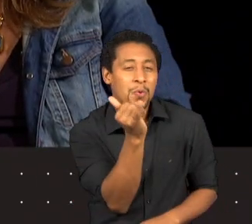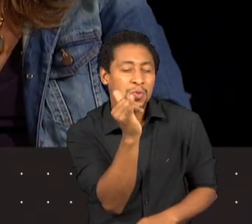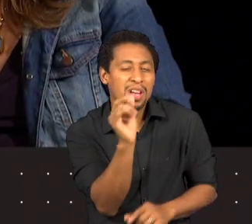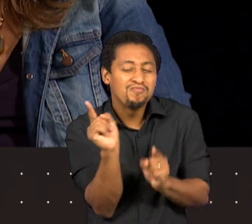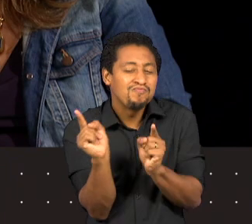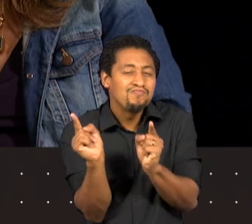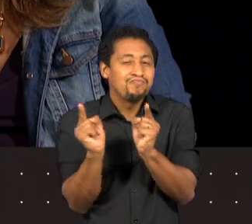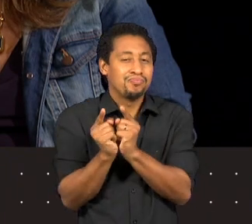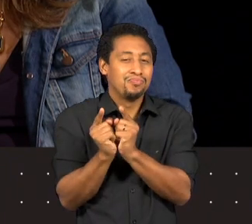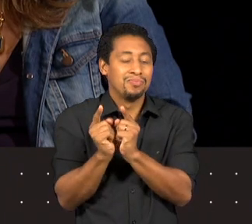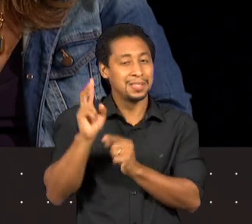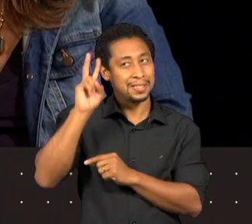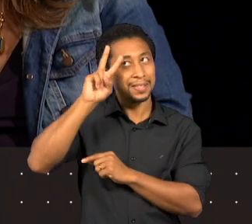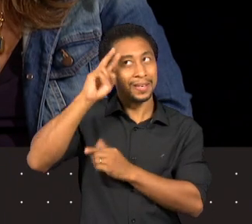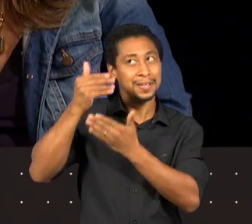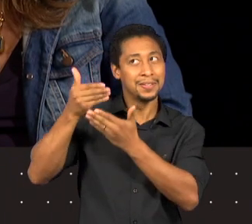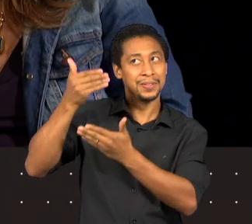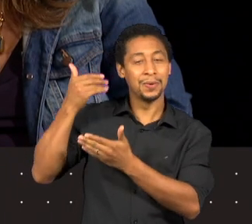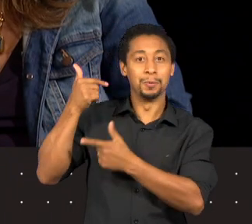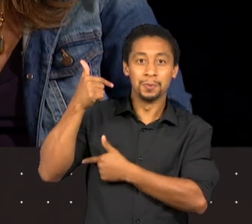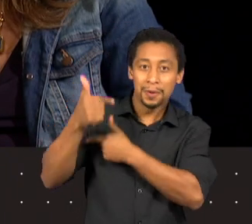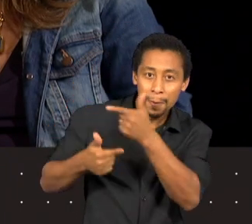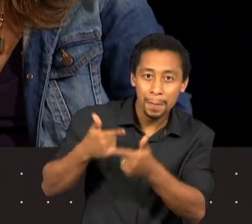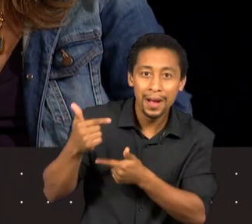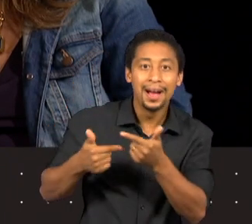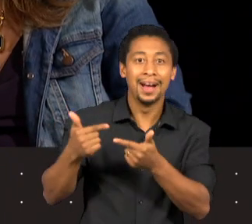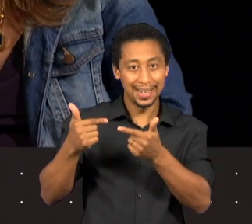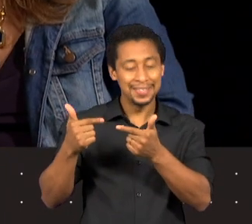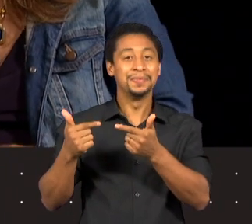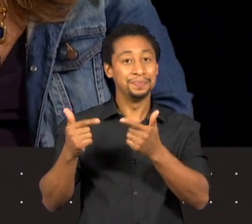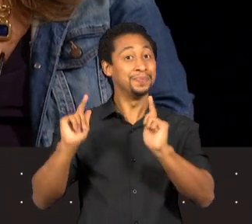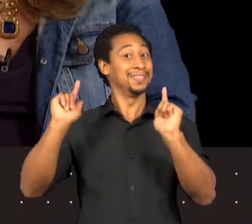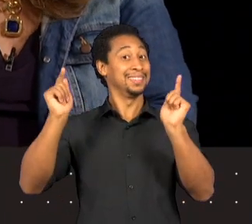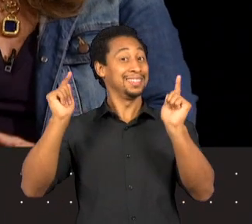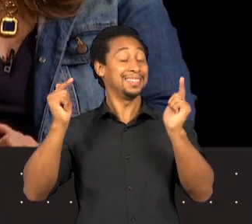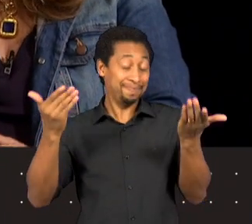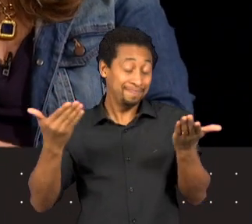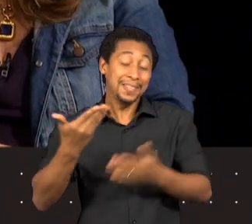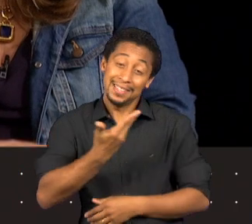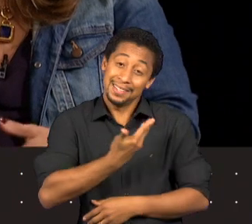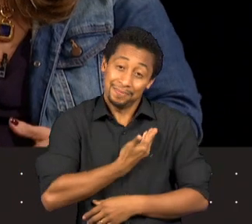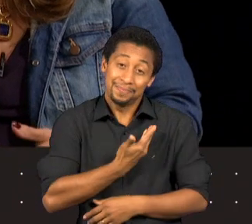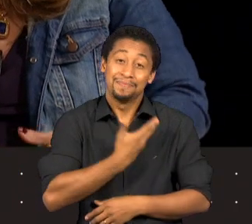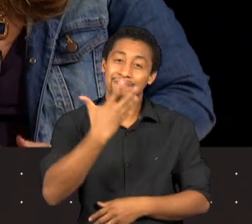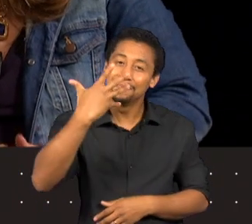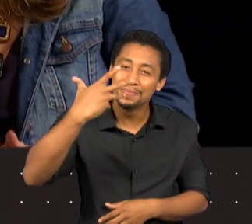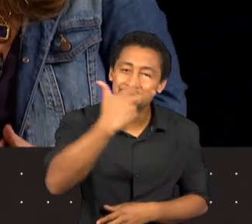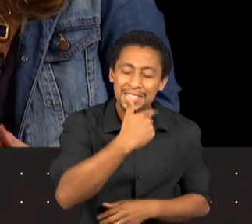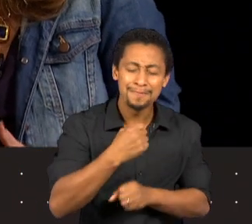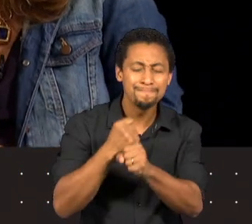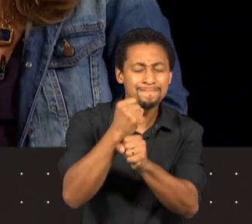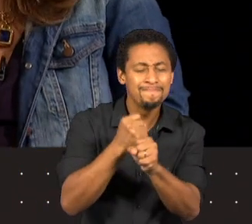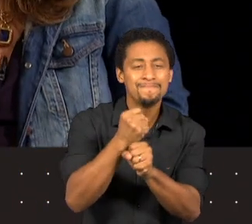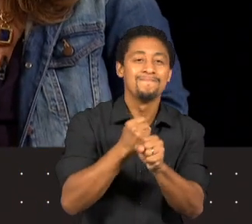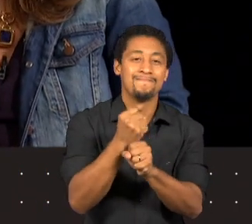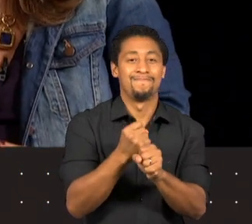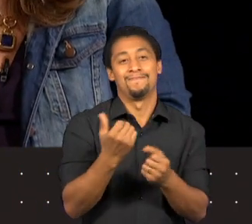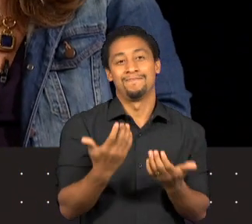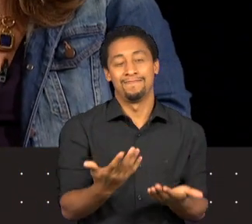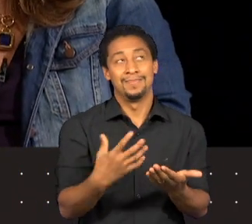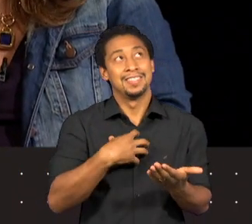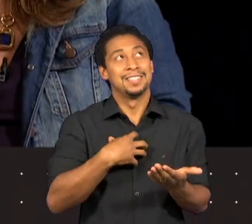tantos trabalhos, tantas aventuras, e essa amizade tão bonita, né? De tantos e tantos anos. Eu fui